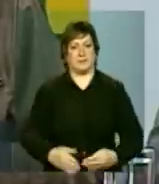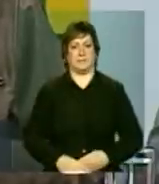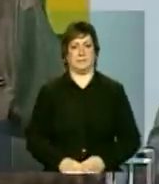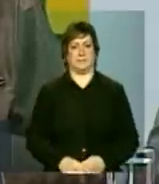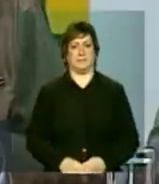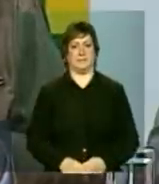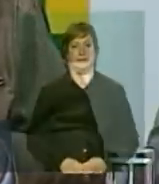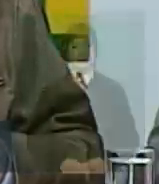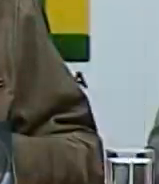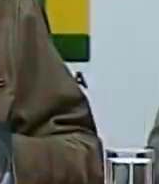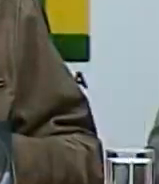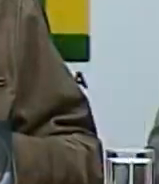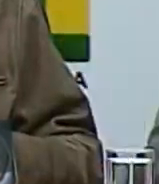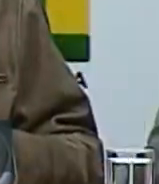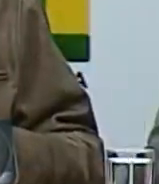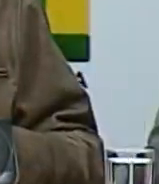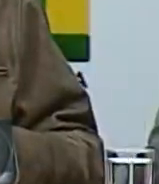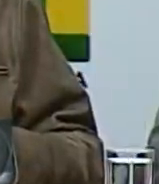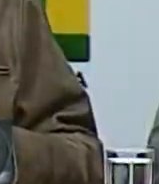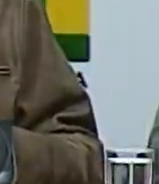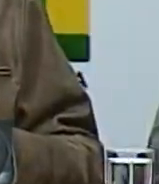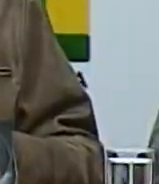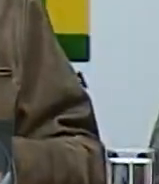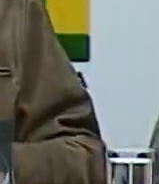obrigado vamos lá